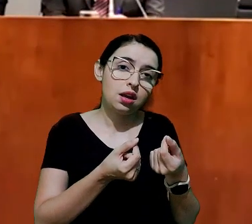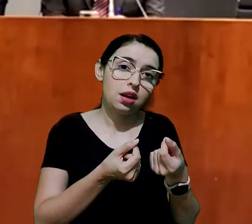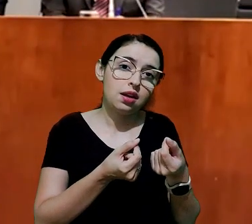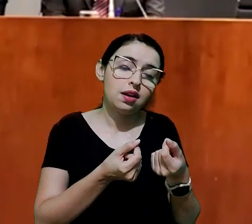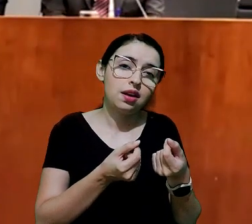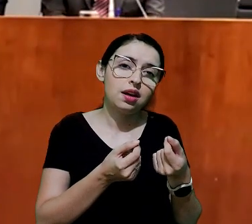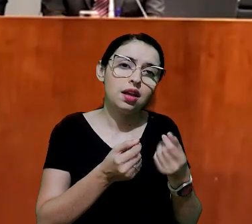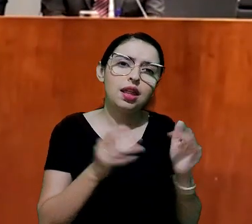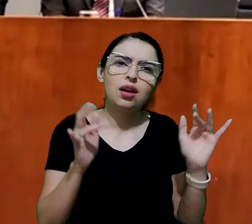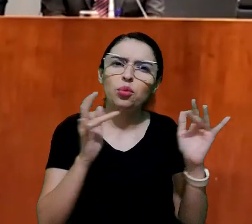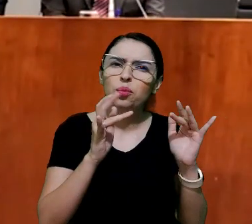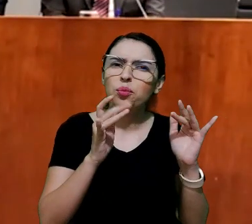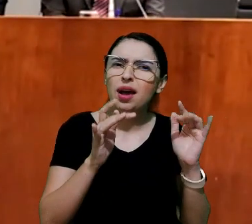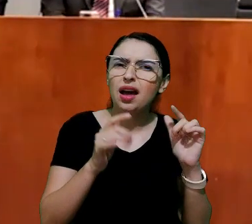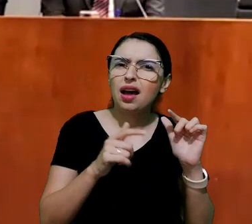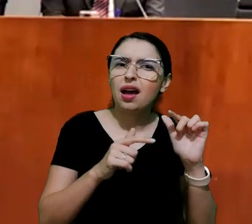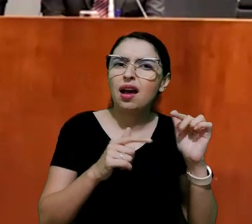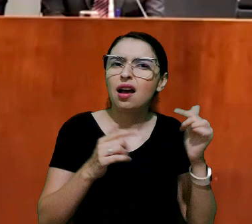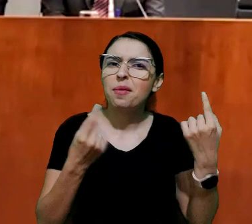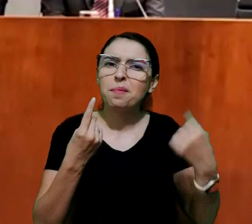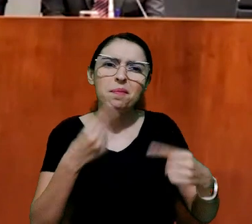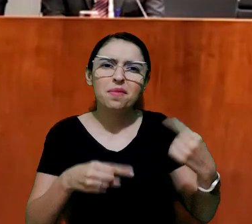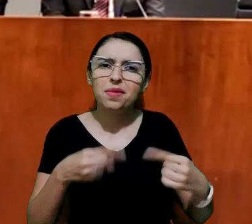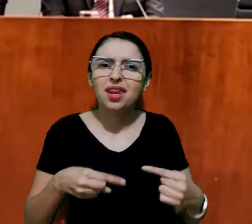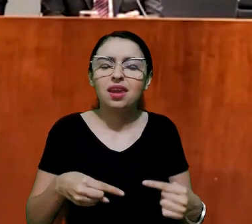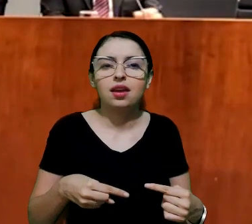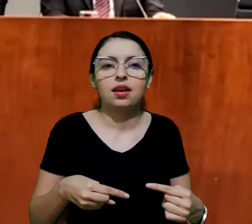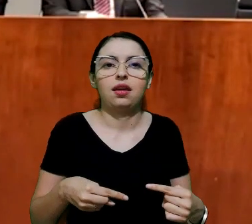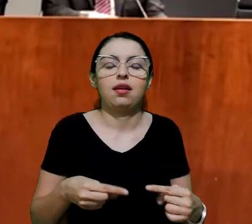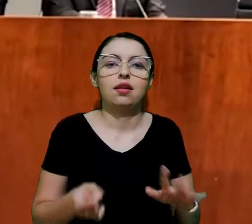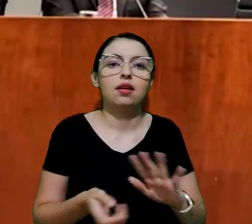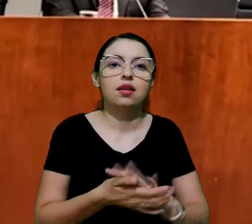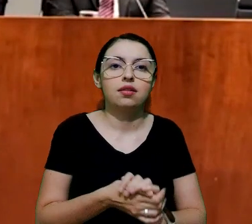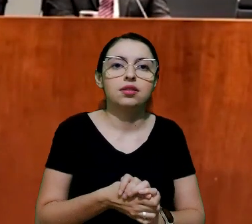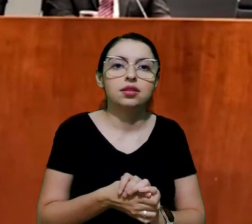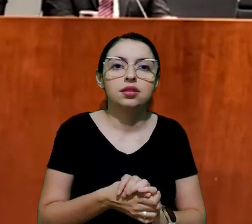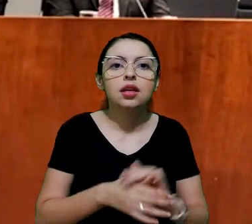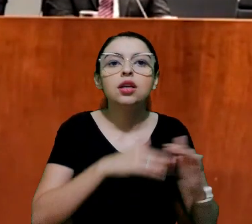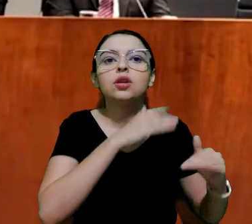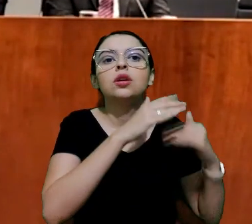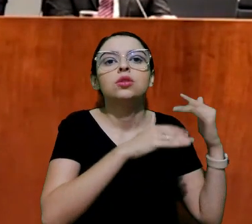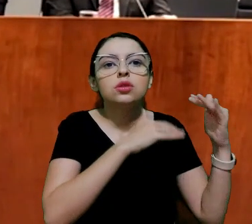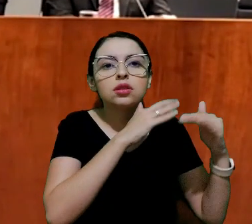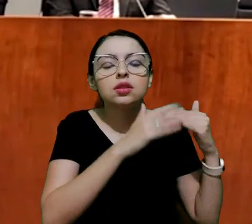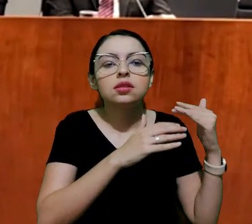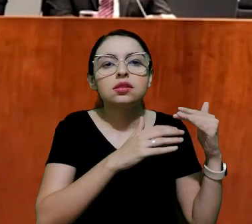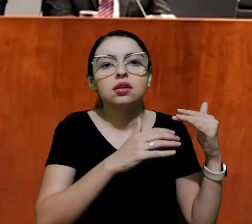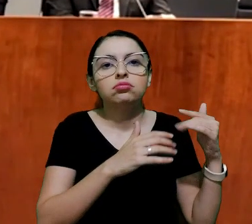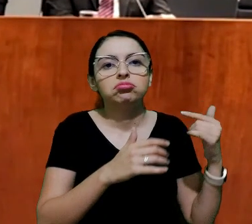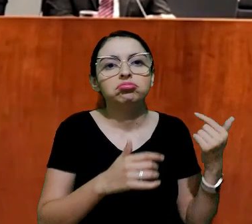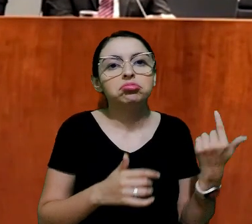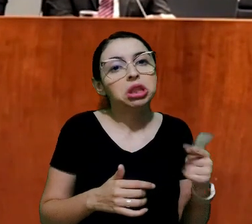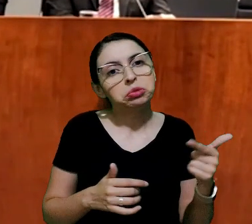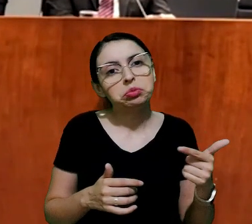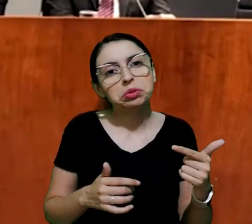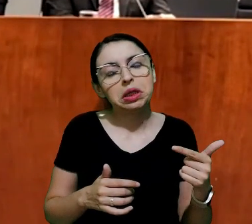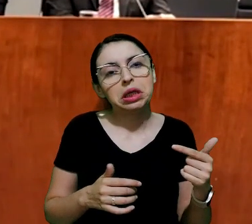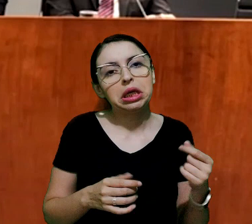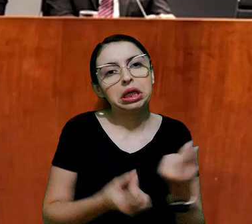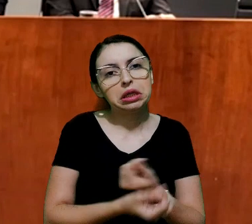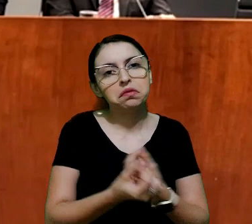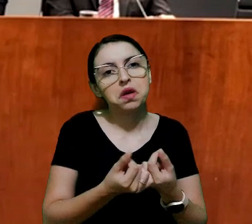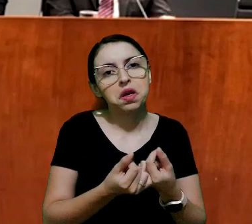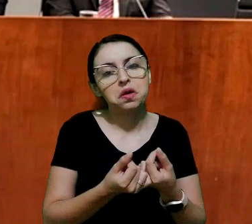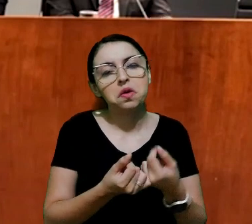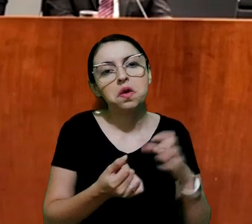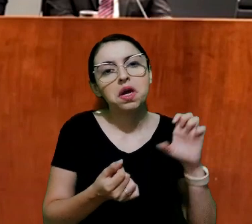concorrencial, que não é um direito à herança, é um direito de herança, é um direito à sucessão que não está na herança. É o direito concorrencial do